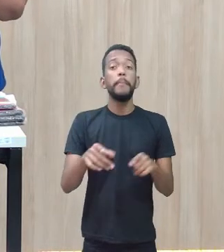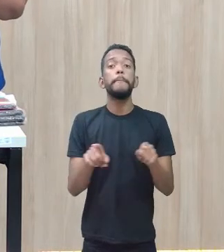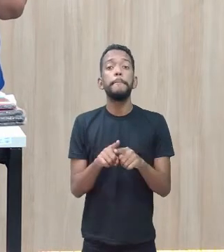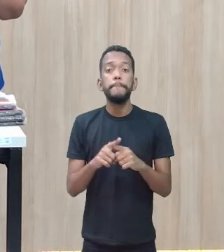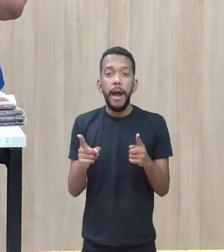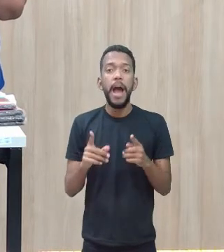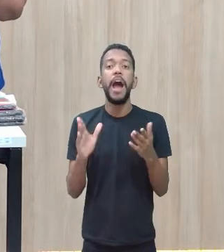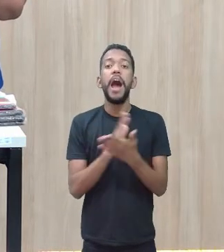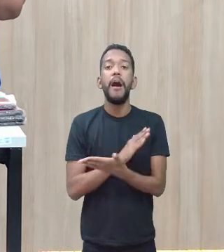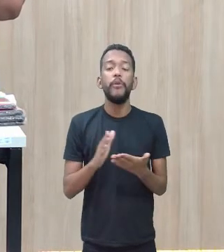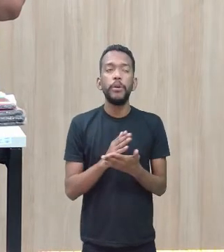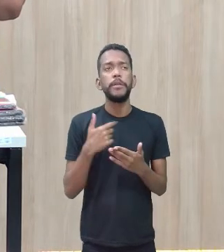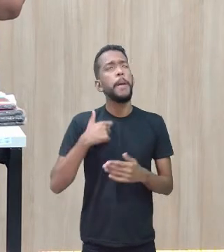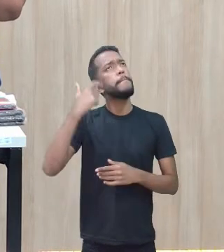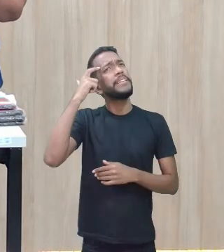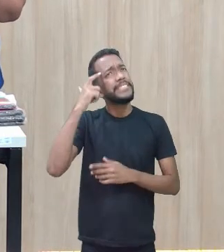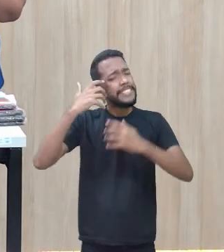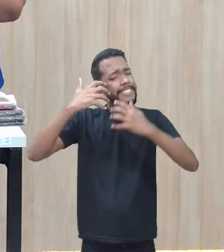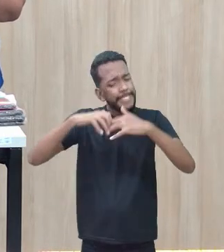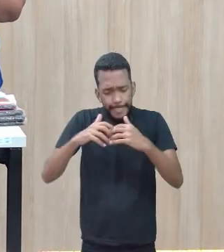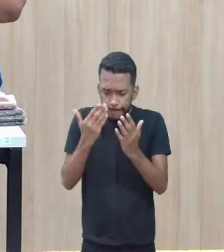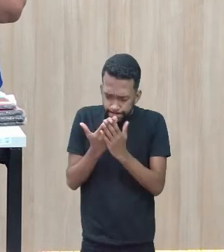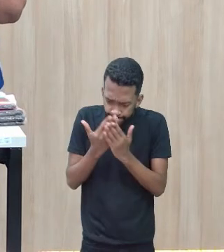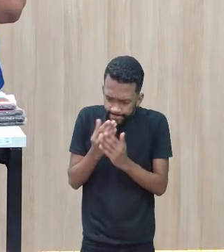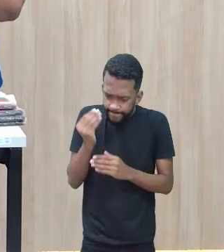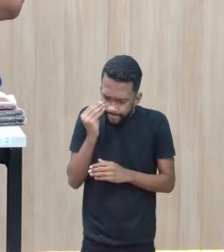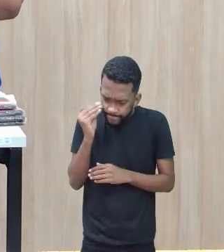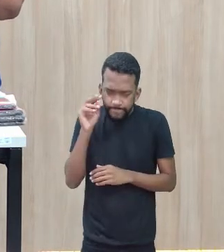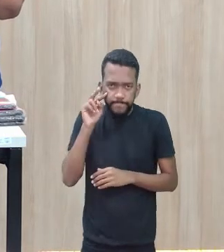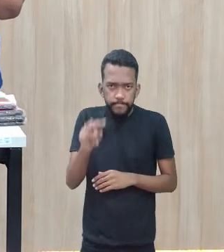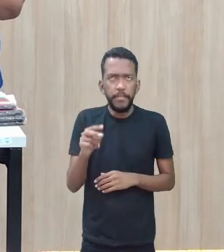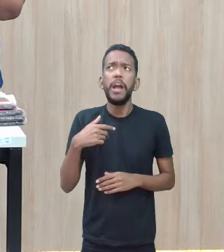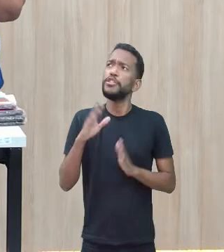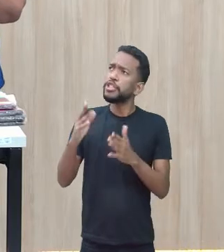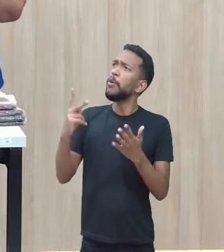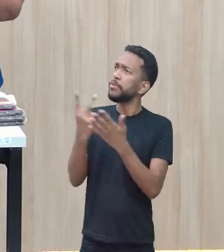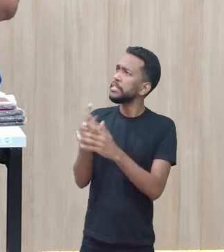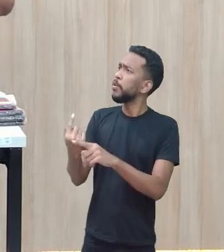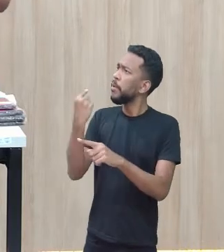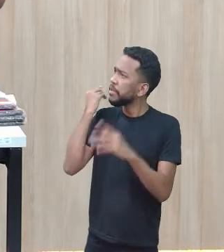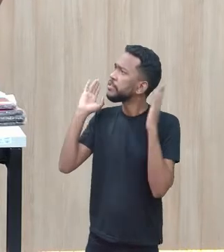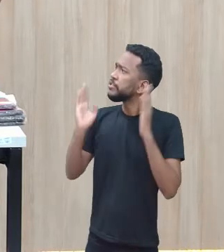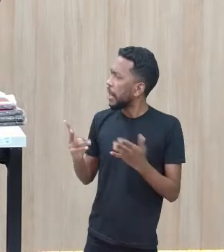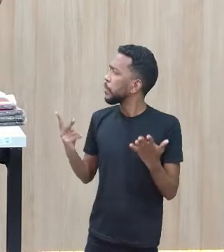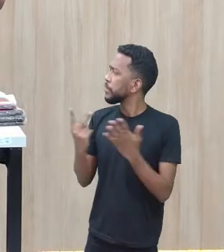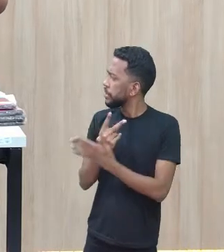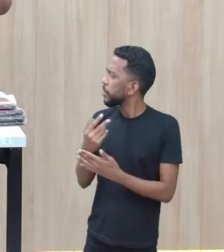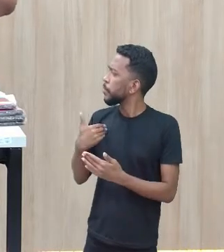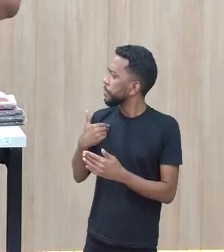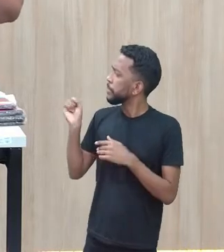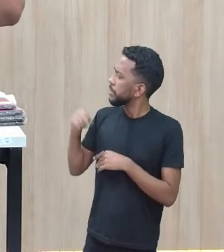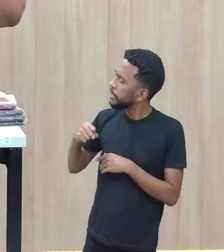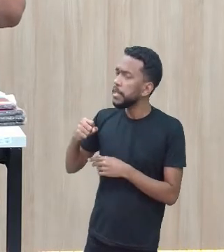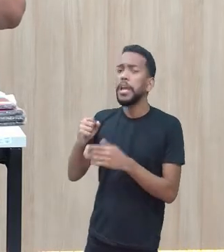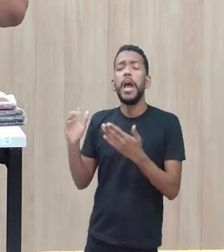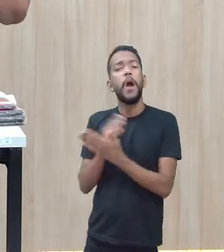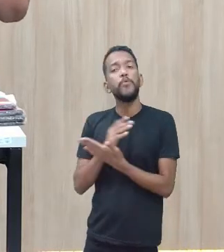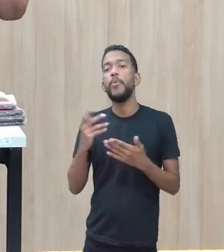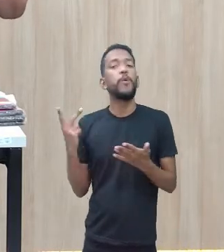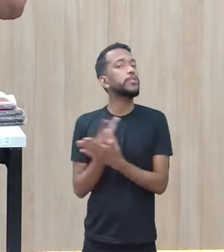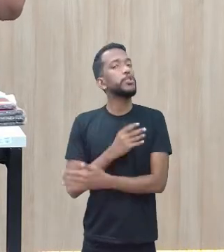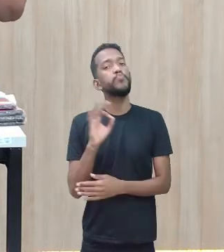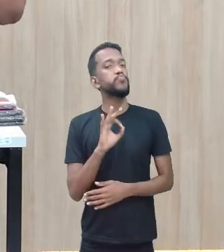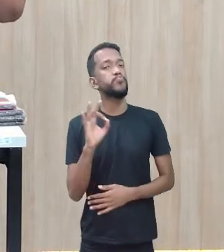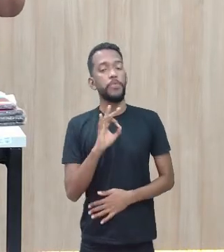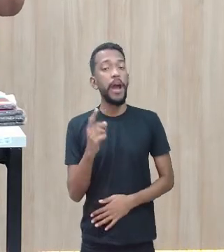parar, pensar e ver. Ah, isso já aconteceu comigo. Isso não aconteceu comigo. Então, a gente vai ter que começar